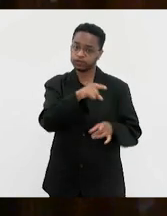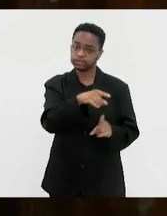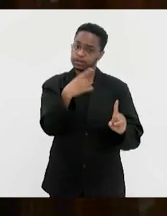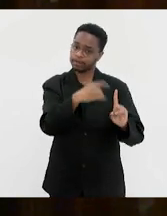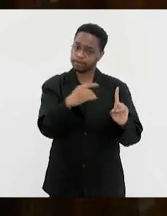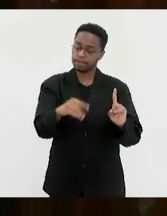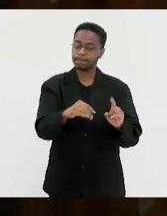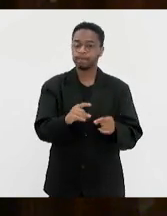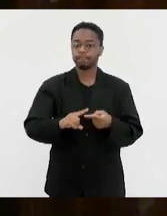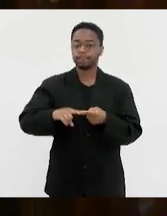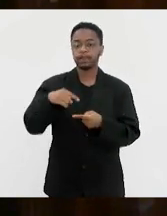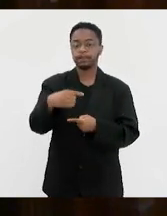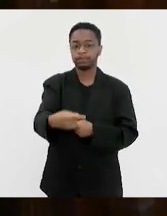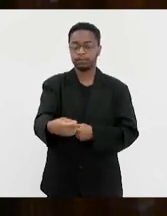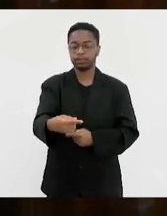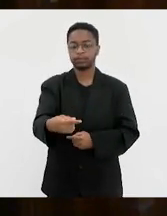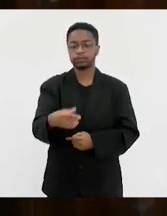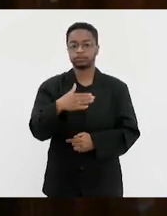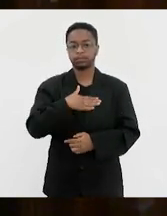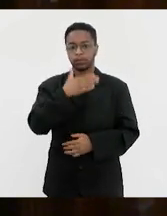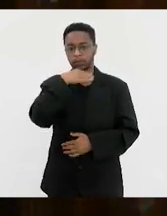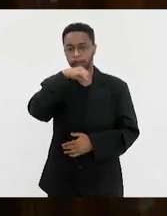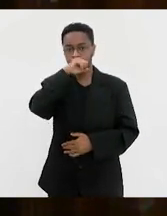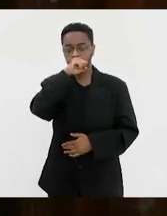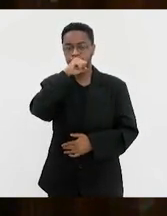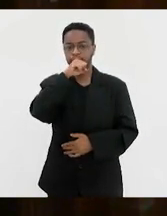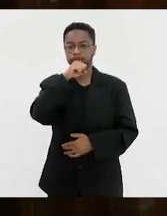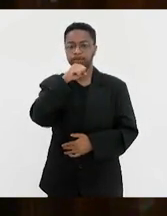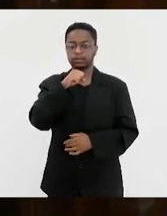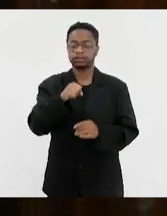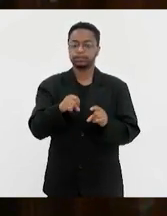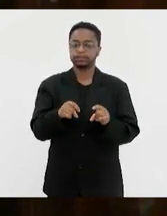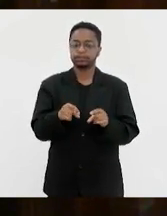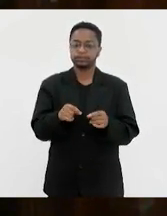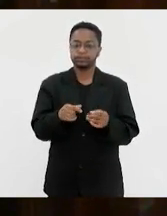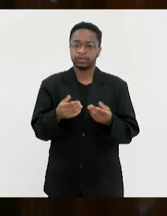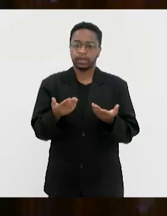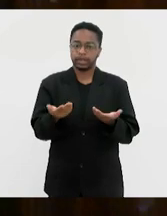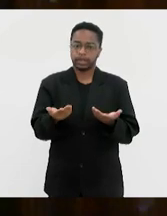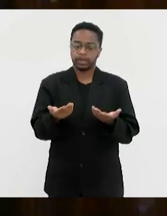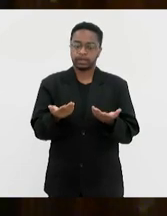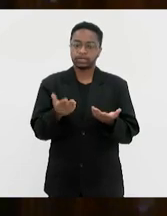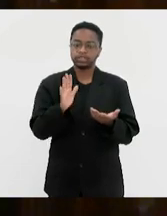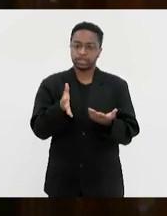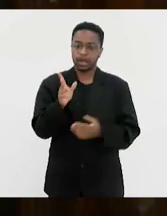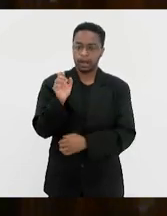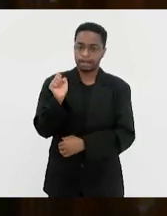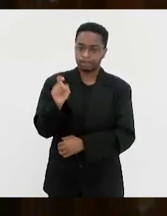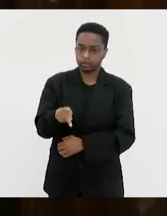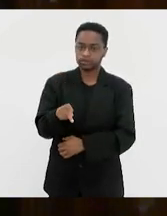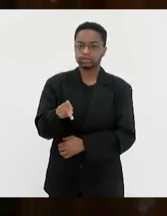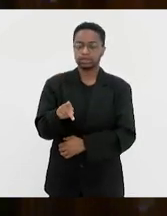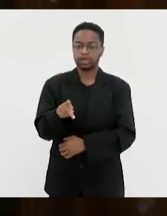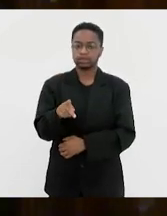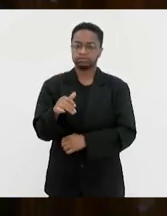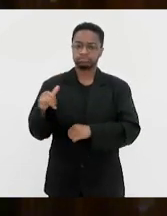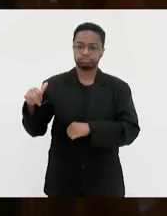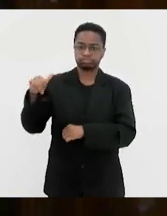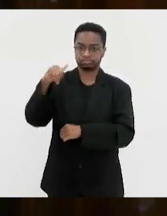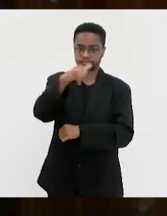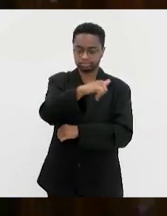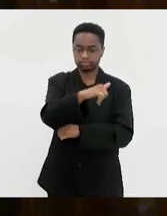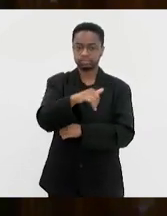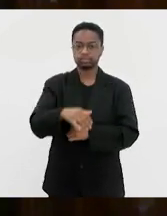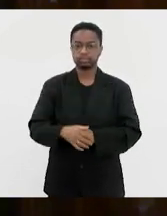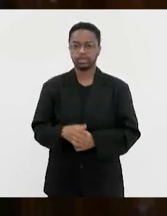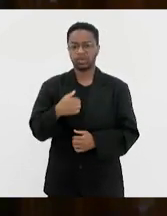Tempos depois, o meu pai, como já aposentado praticamente da aeronáutica, acho